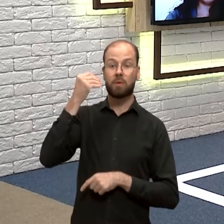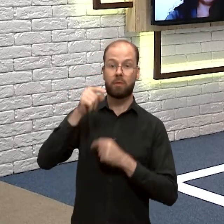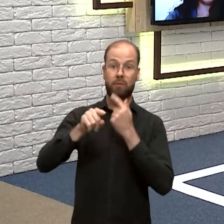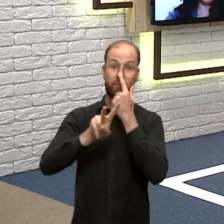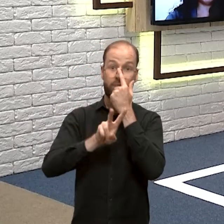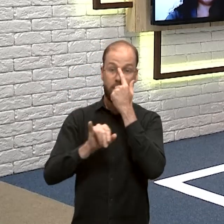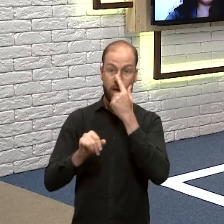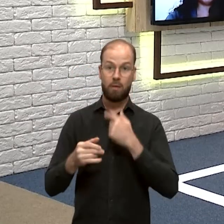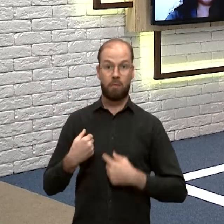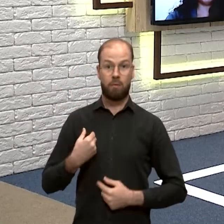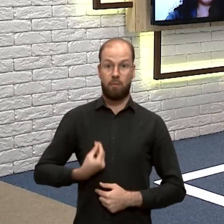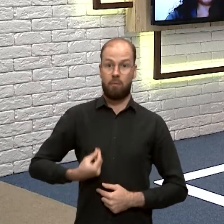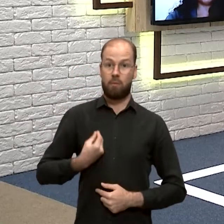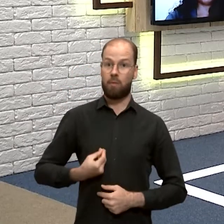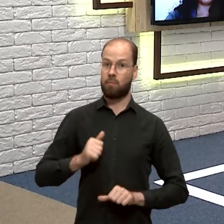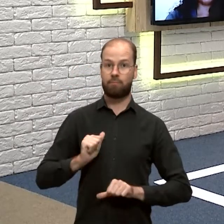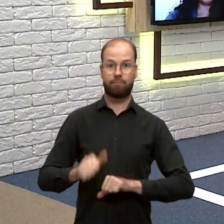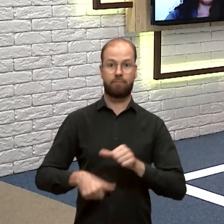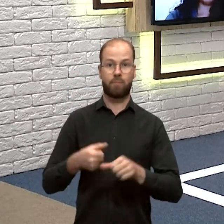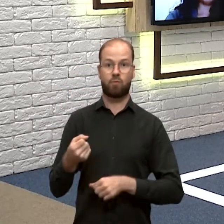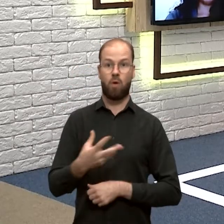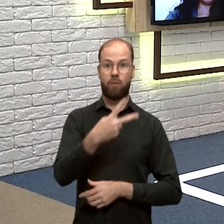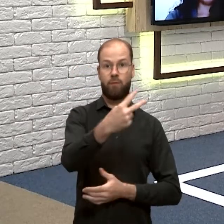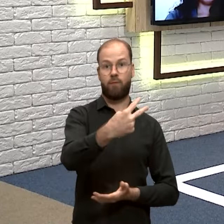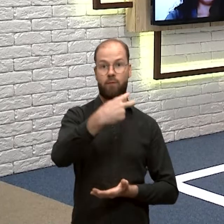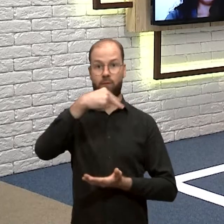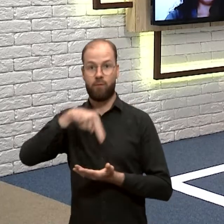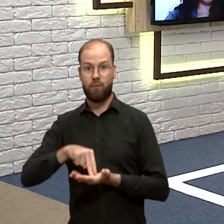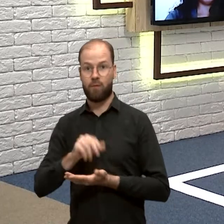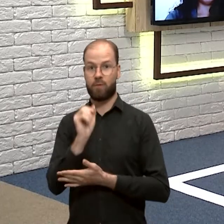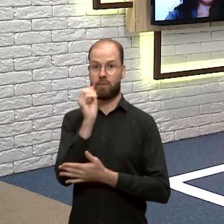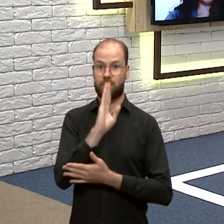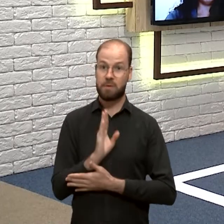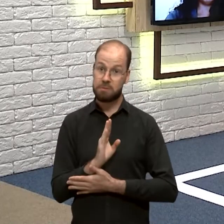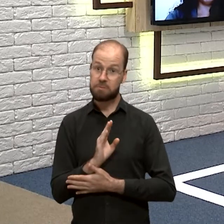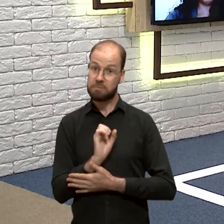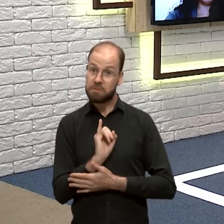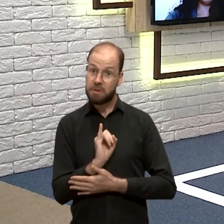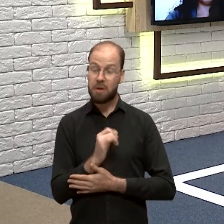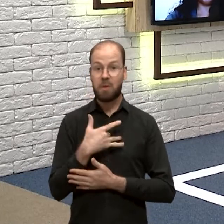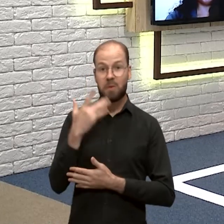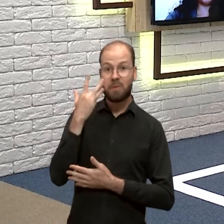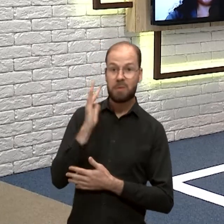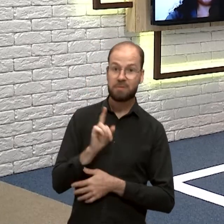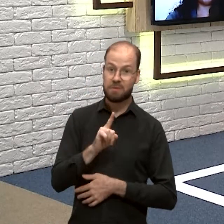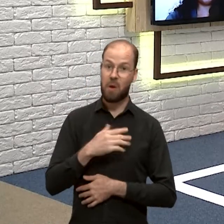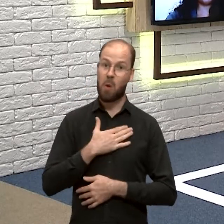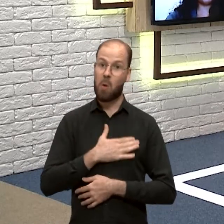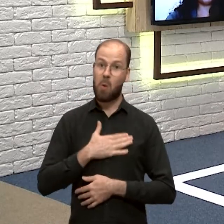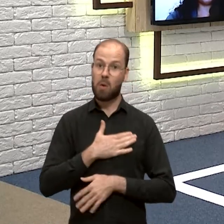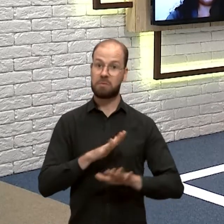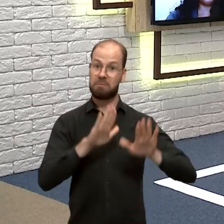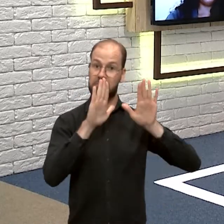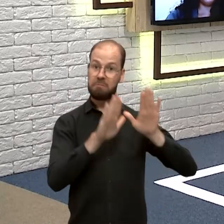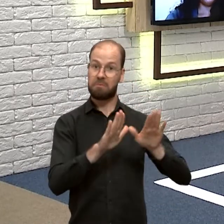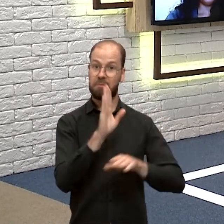nova pessoa depois que voltar, né? Se voltar para o Brasil, porque eu tô vendo que você está gostando muito, talvez, né? Você consiga um emprego aí